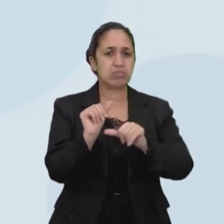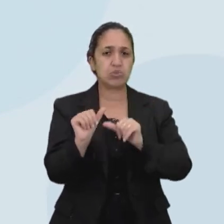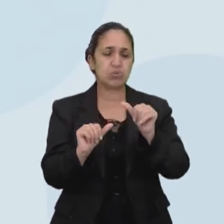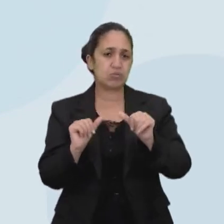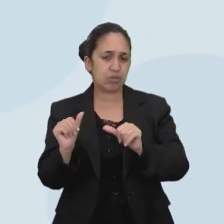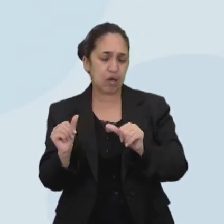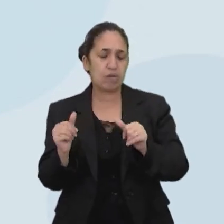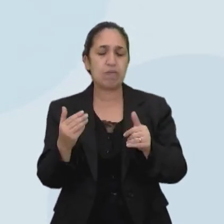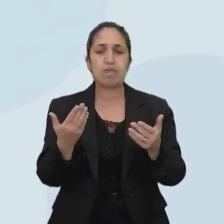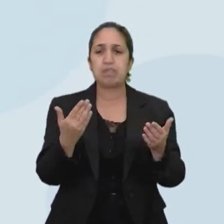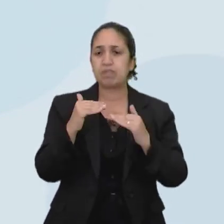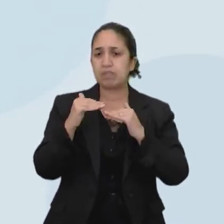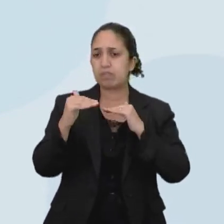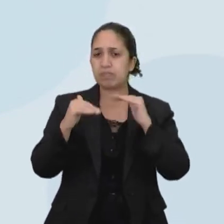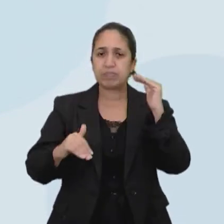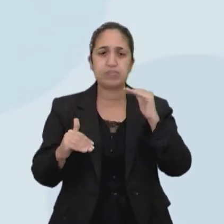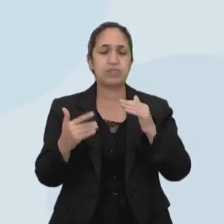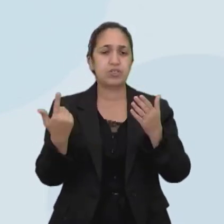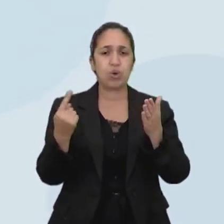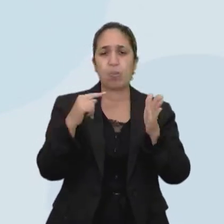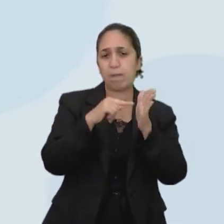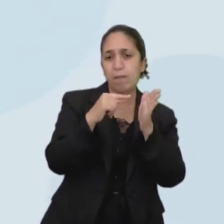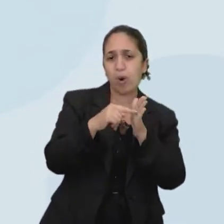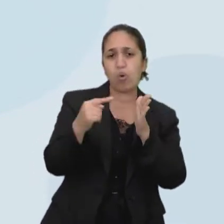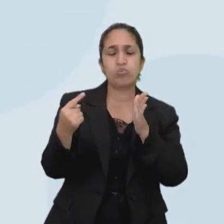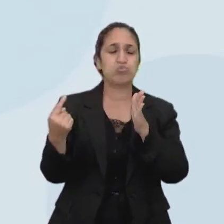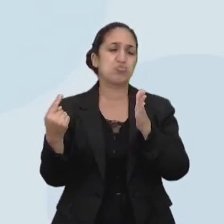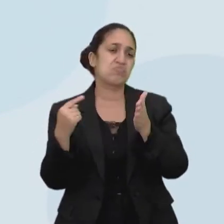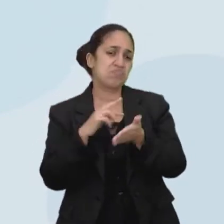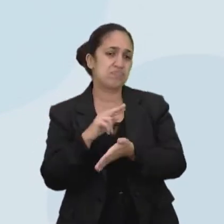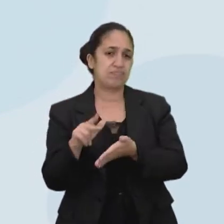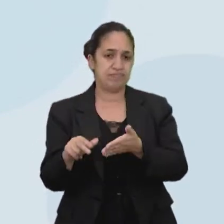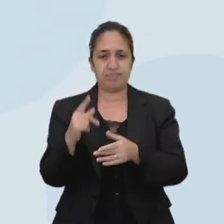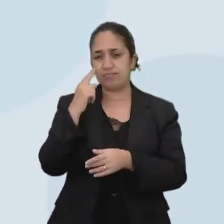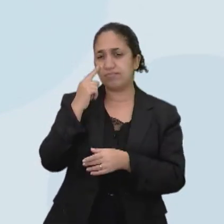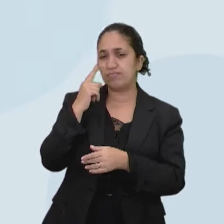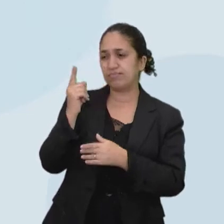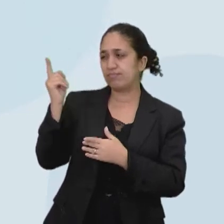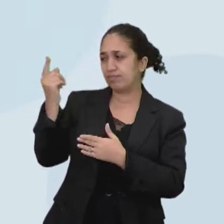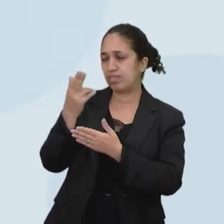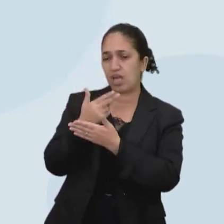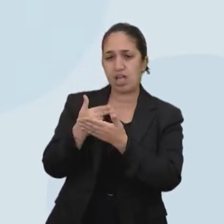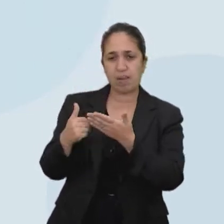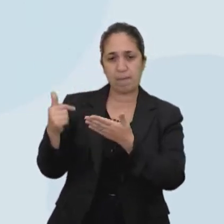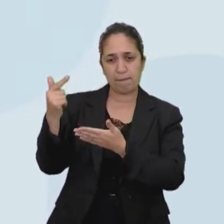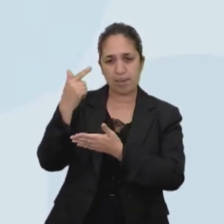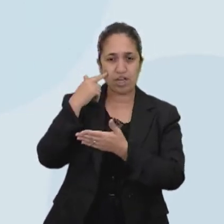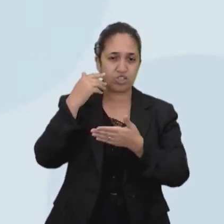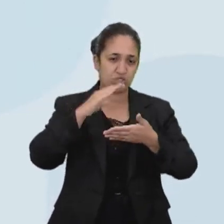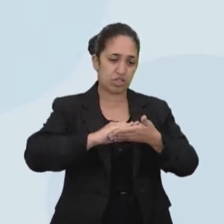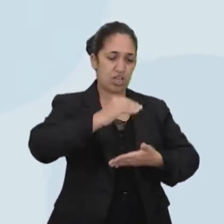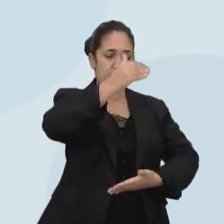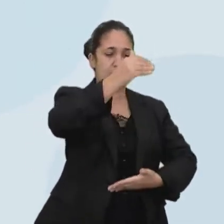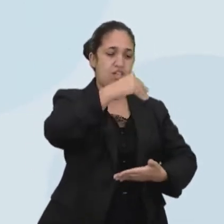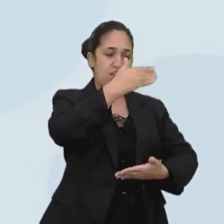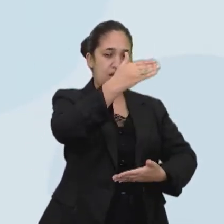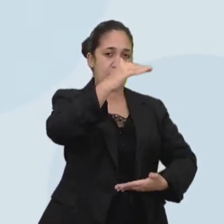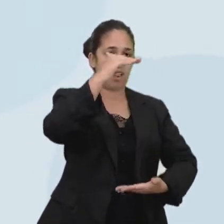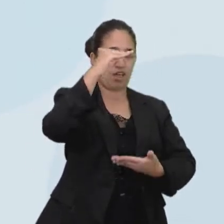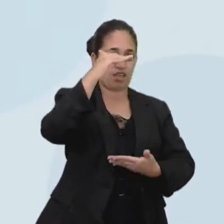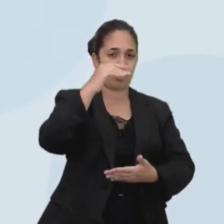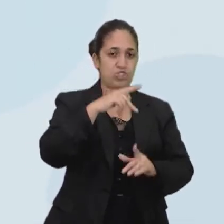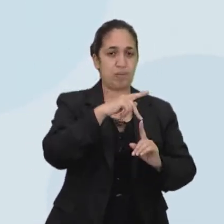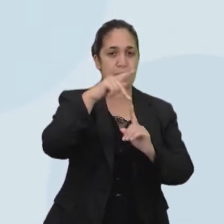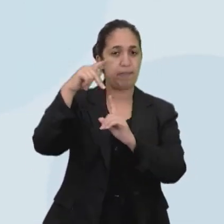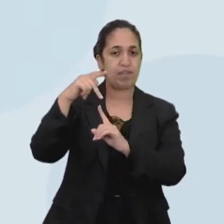padrão, e pontuação, etc. e tal. Então, olha essa imagem, né? Aí nós temos uma caderneta grande e duas